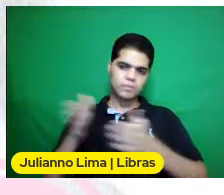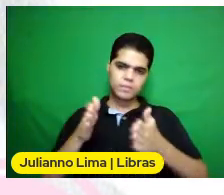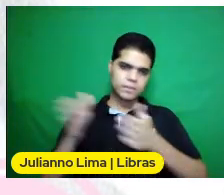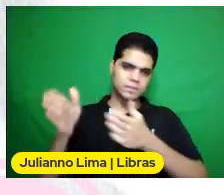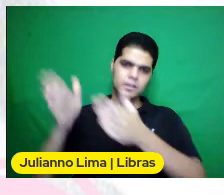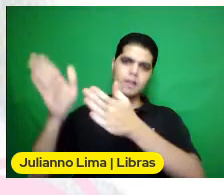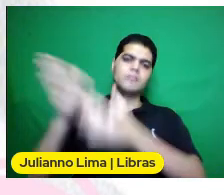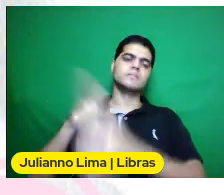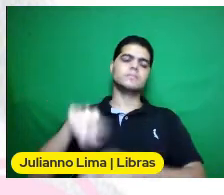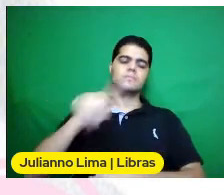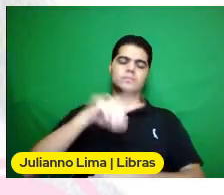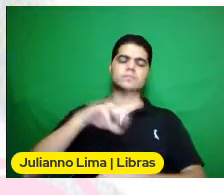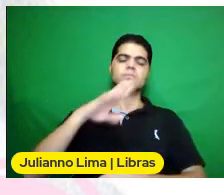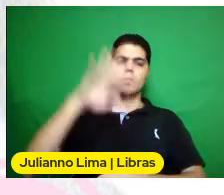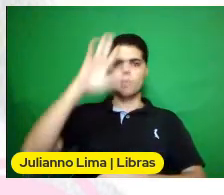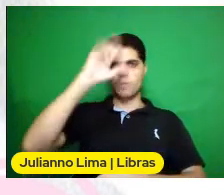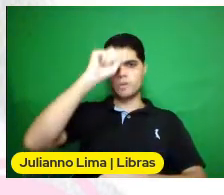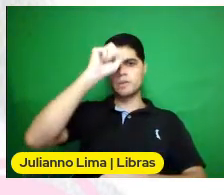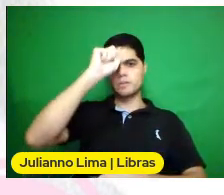mesmo.